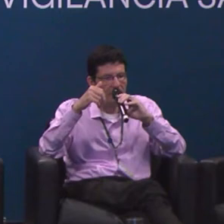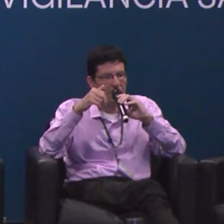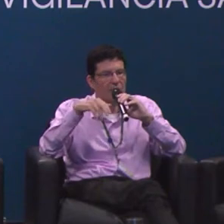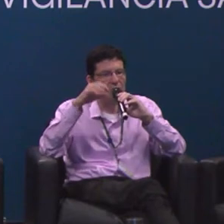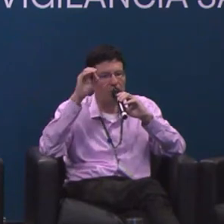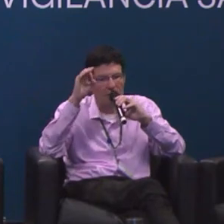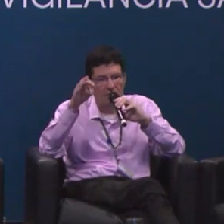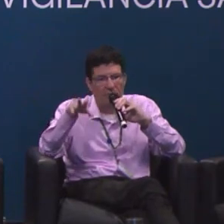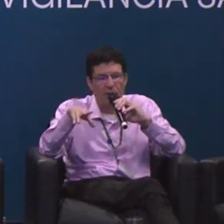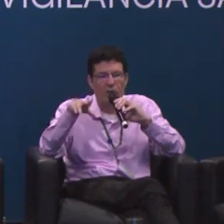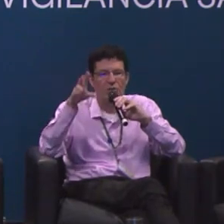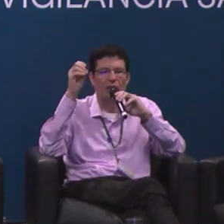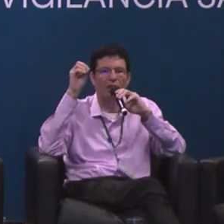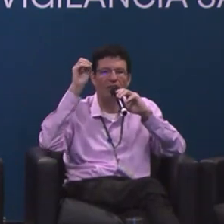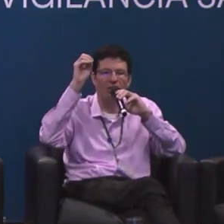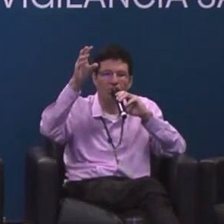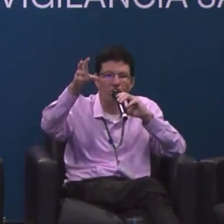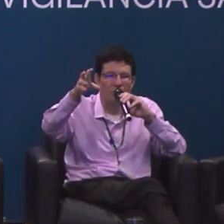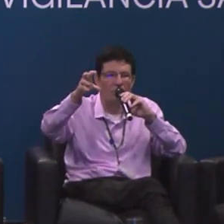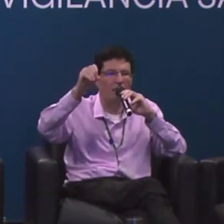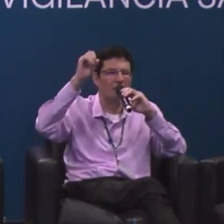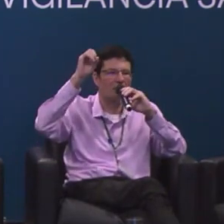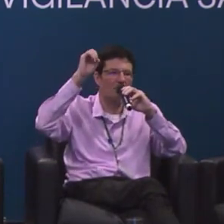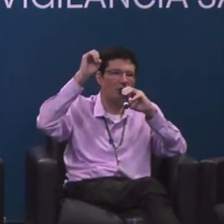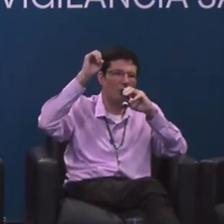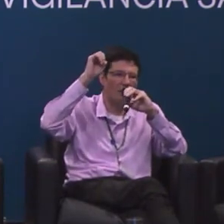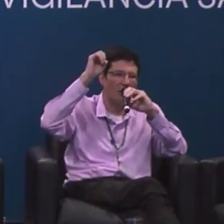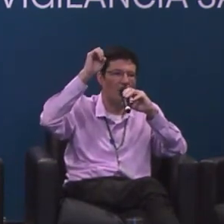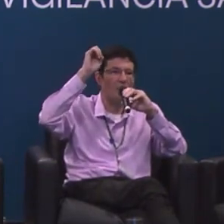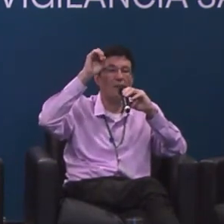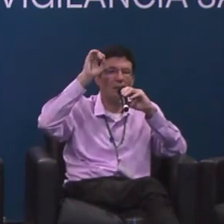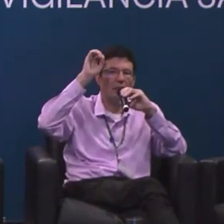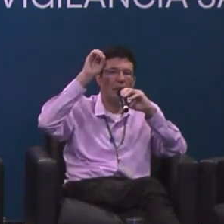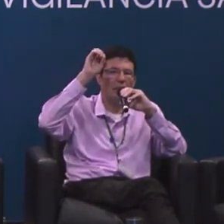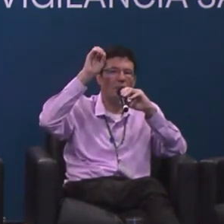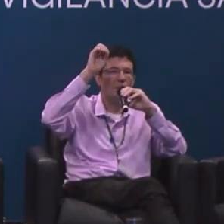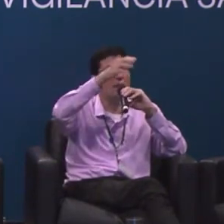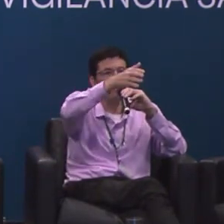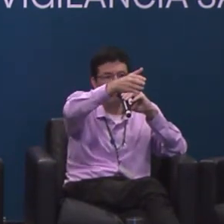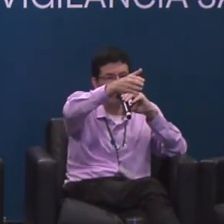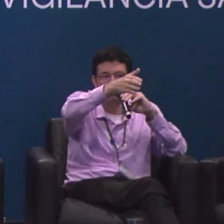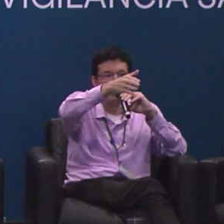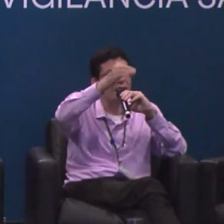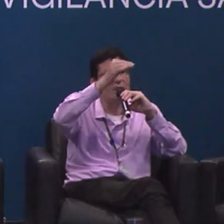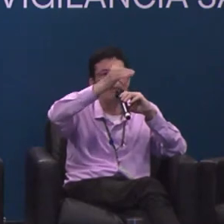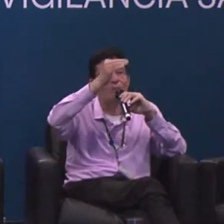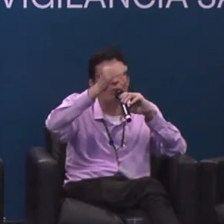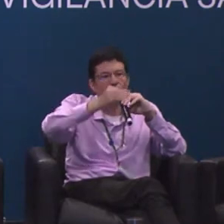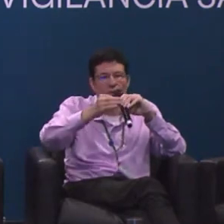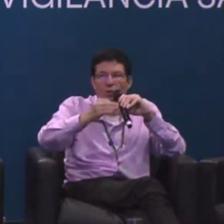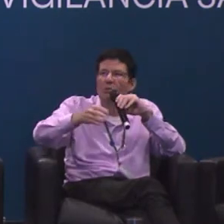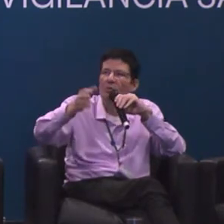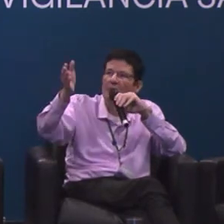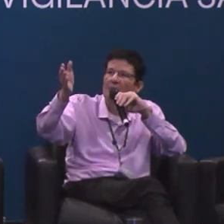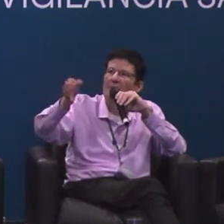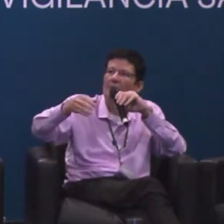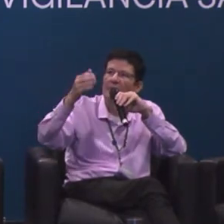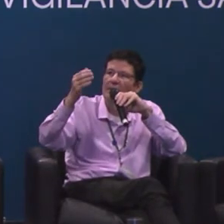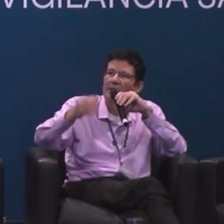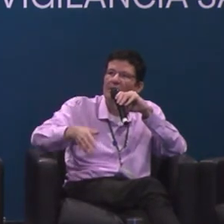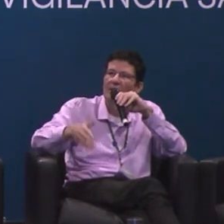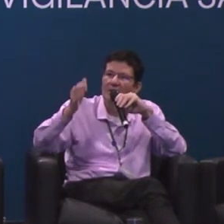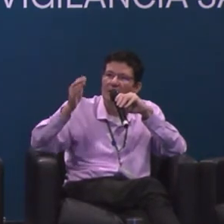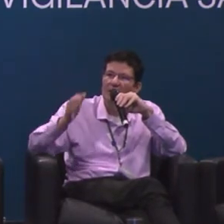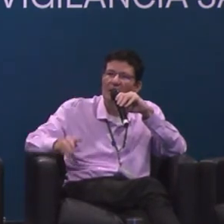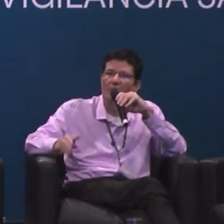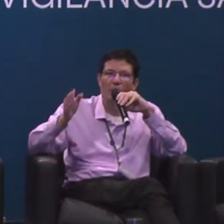gente. Postam lá. Tenho dúvida com relação ao manual, ao guia de amostra. Isso é muito comum, né? Quantas vezes a